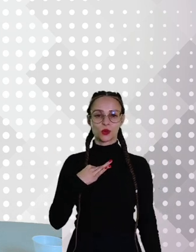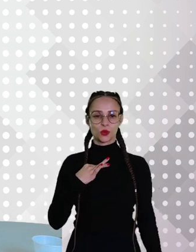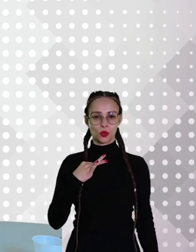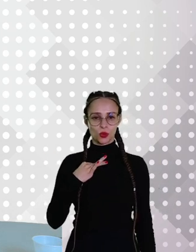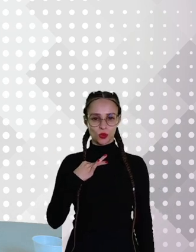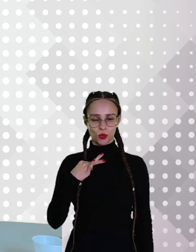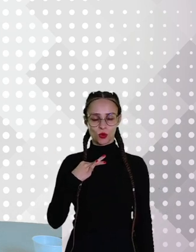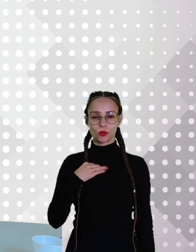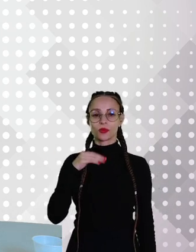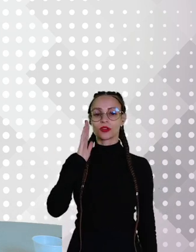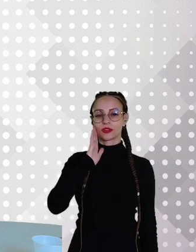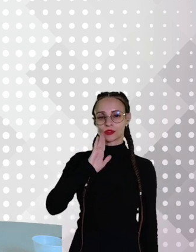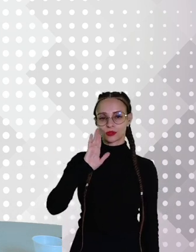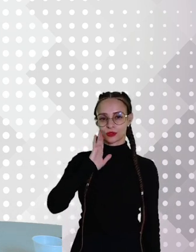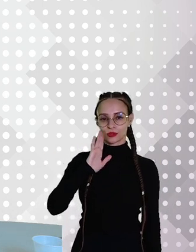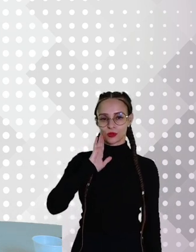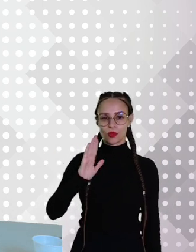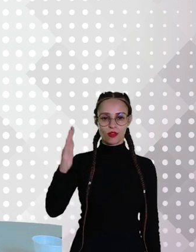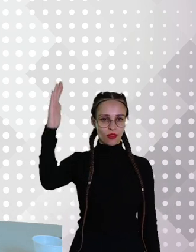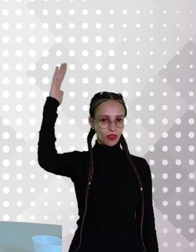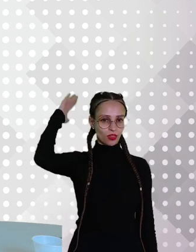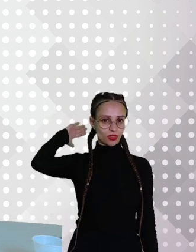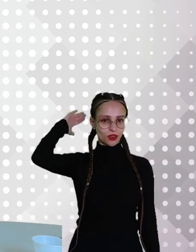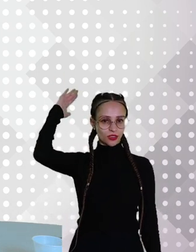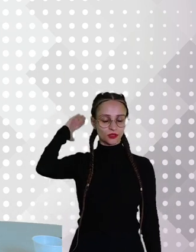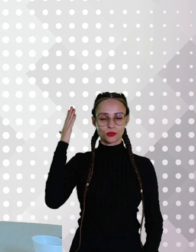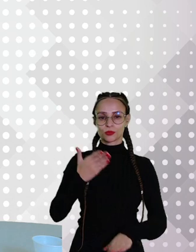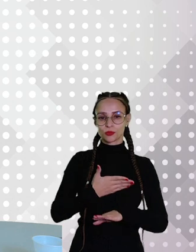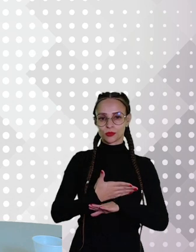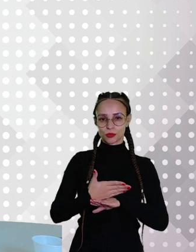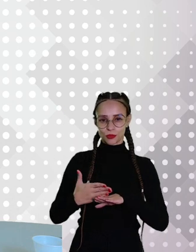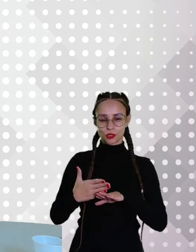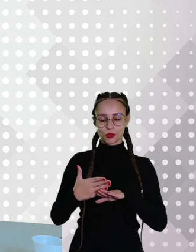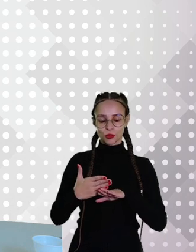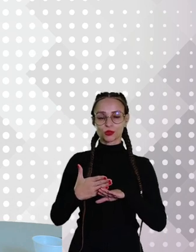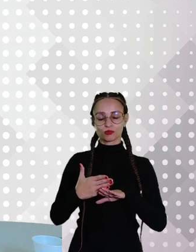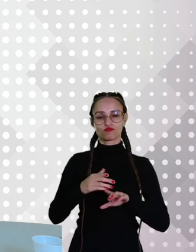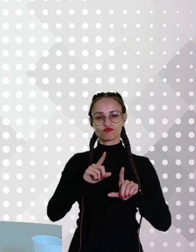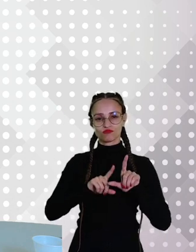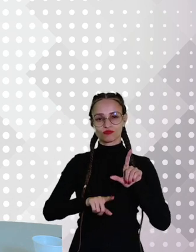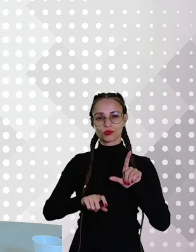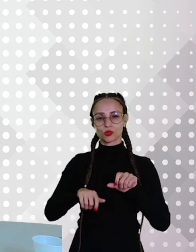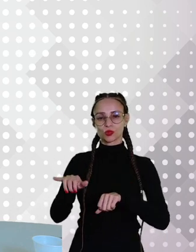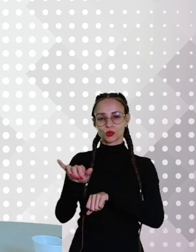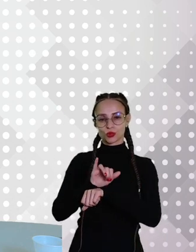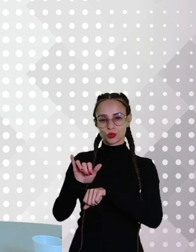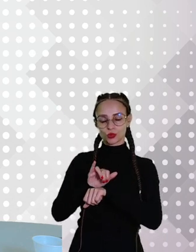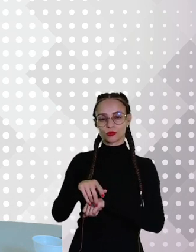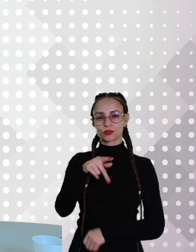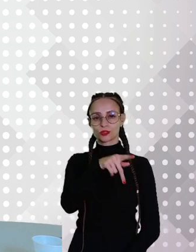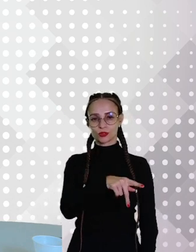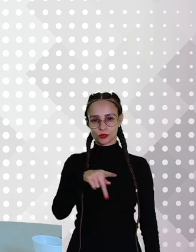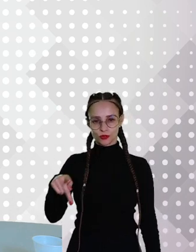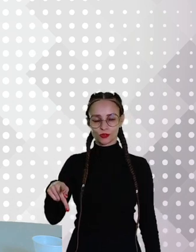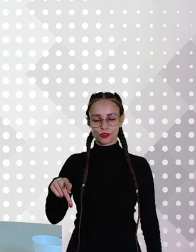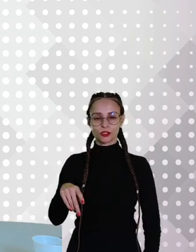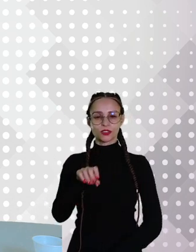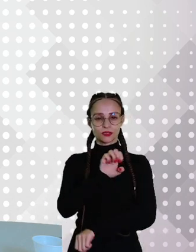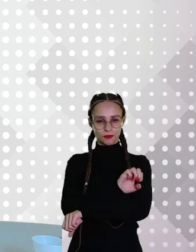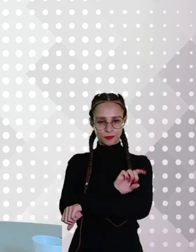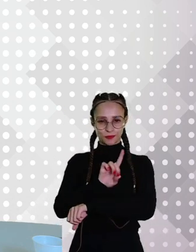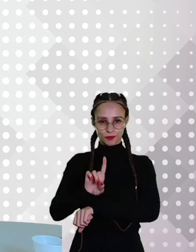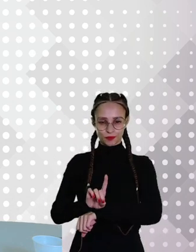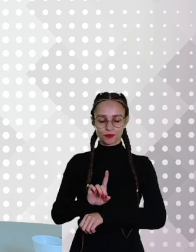de lã azul e atrás de mim tem um painel branco com os letreiros do canal do professor e Secretaria de Estado da